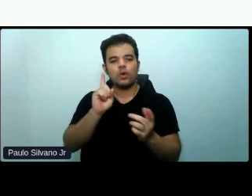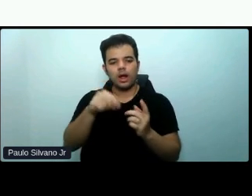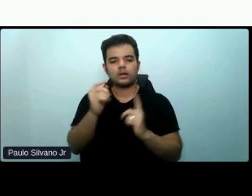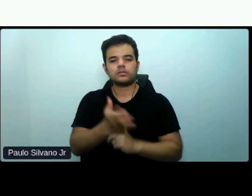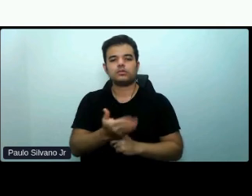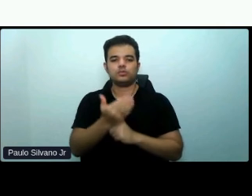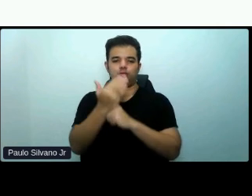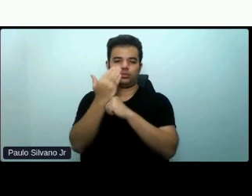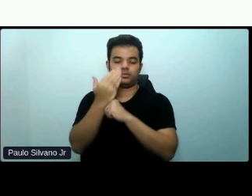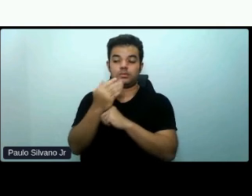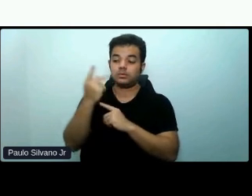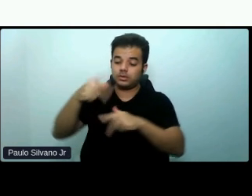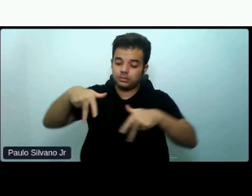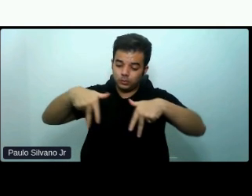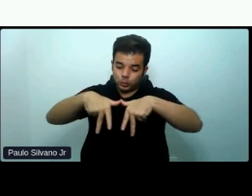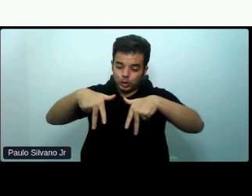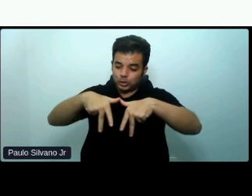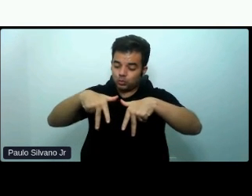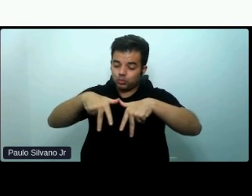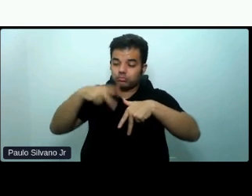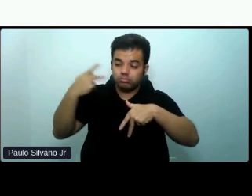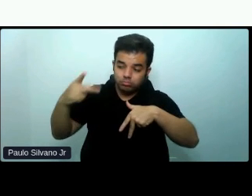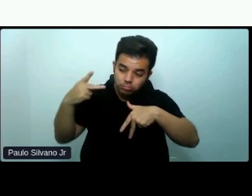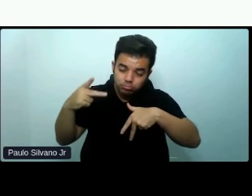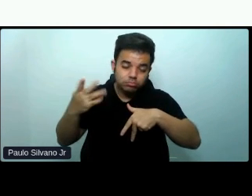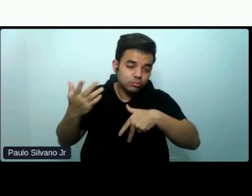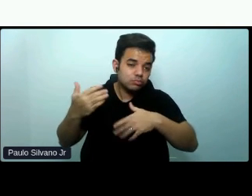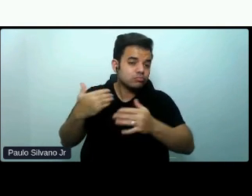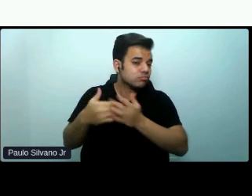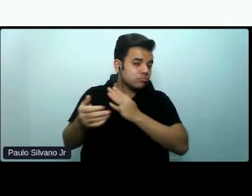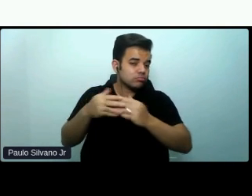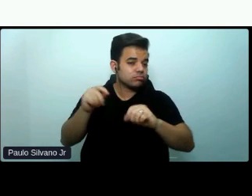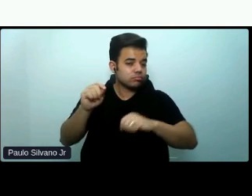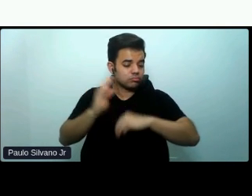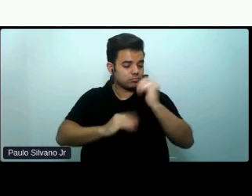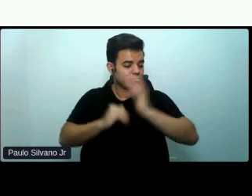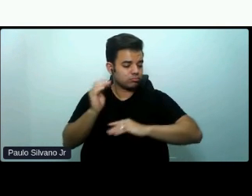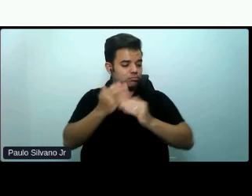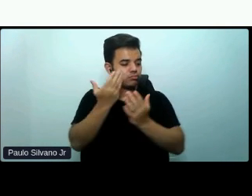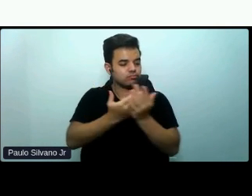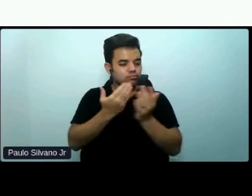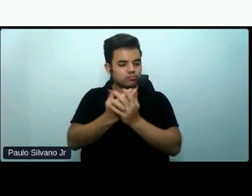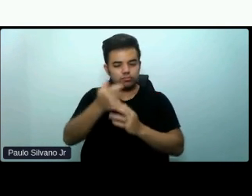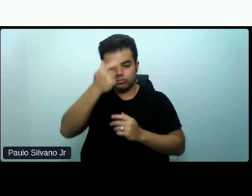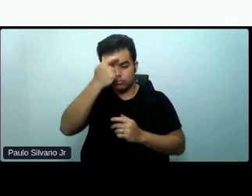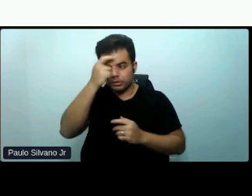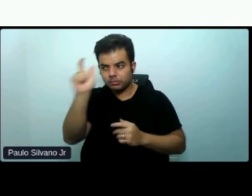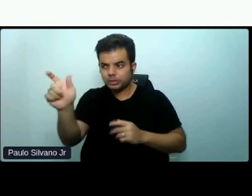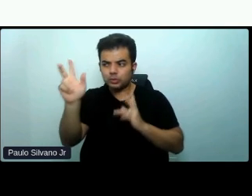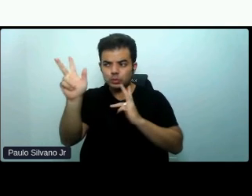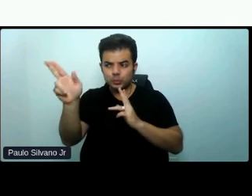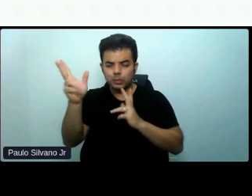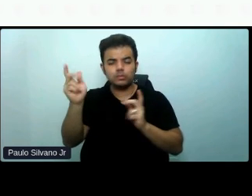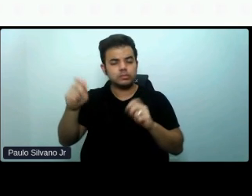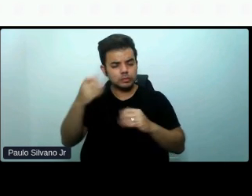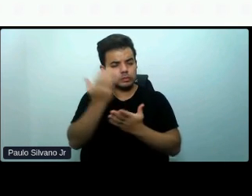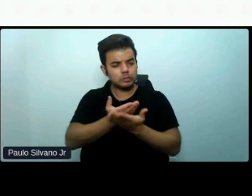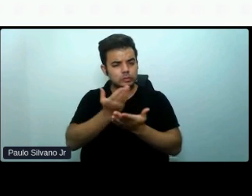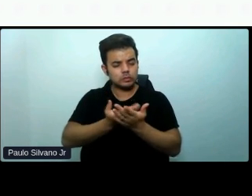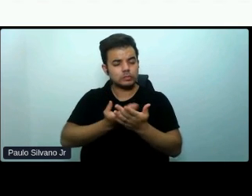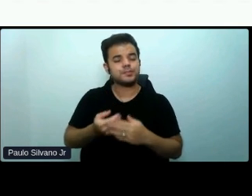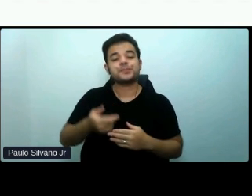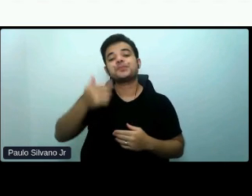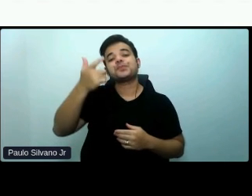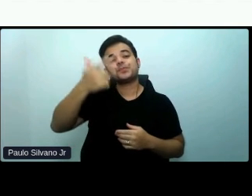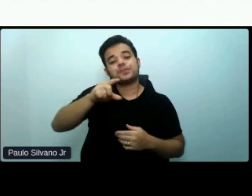uma pessoa, ele não define nada a capacidade dela. Nesse quesito, todos nós somos iguais. E